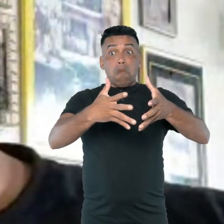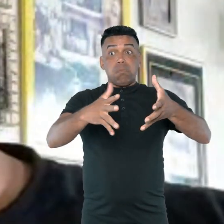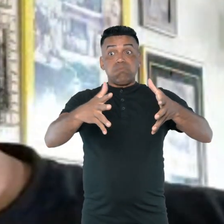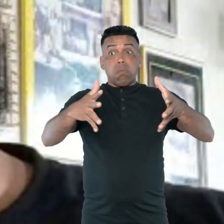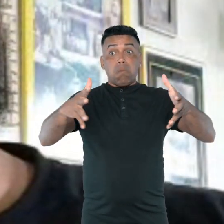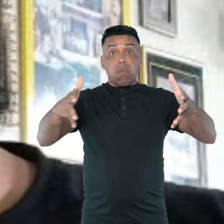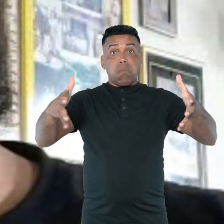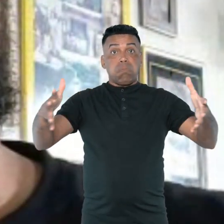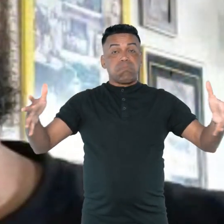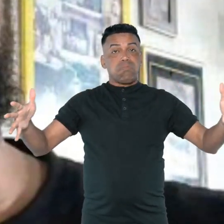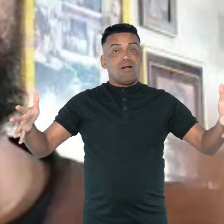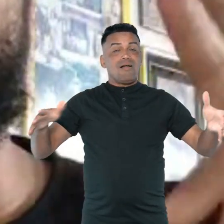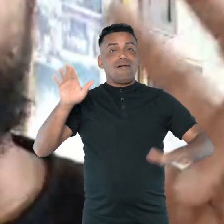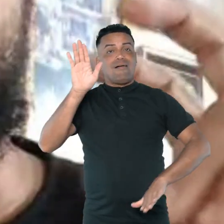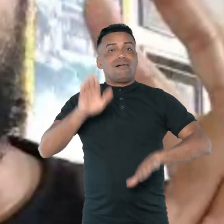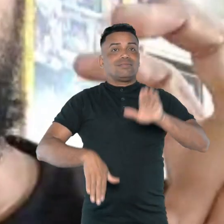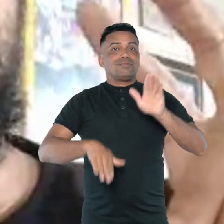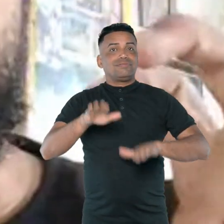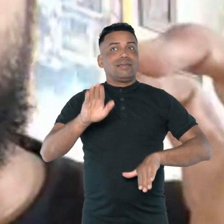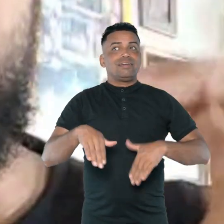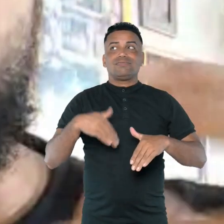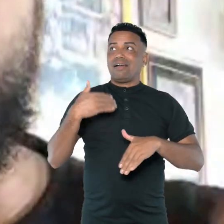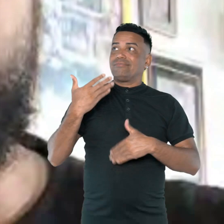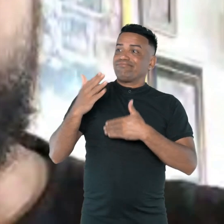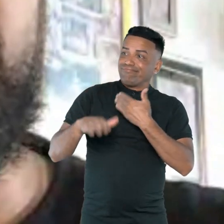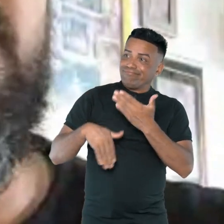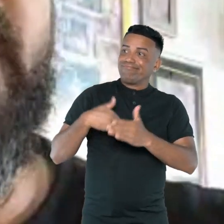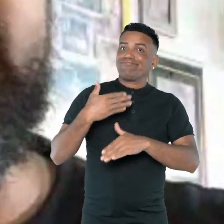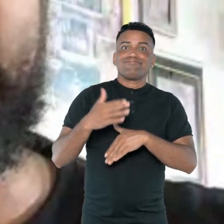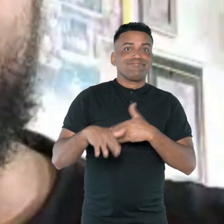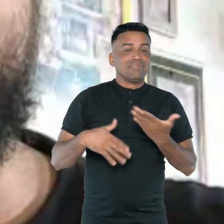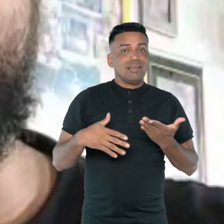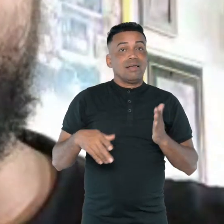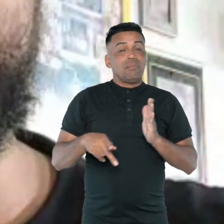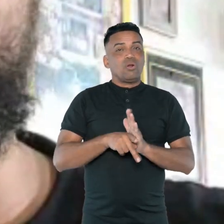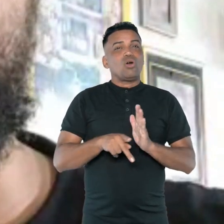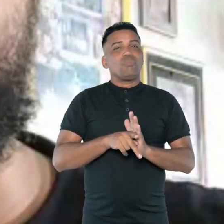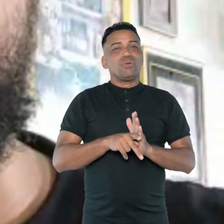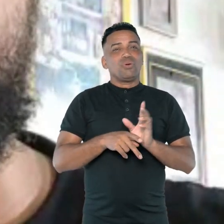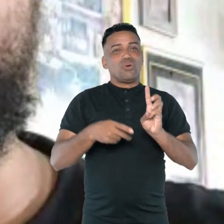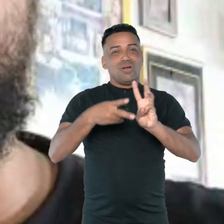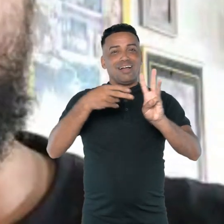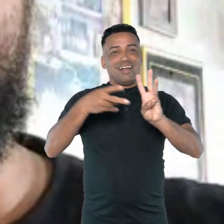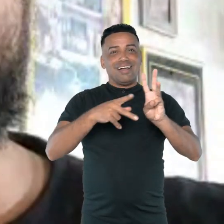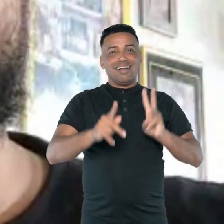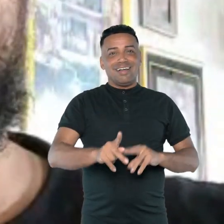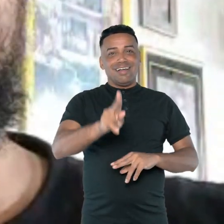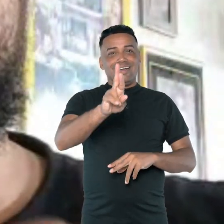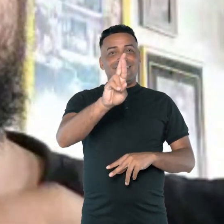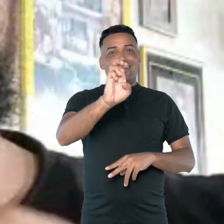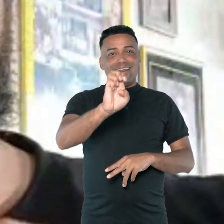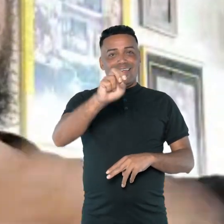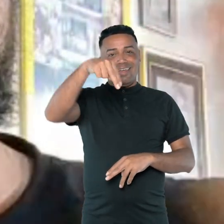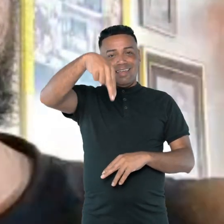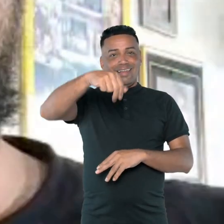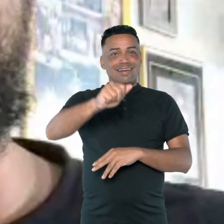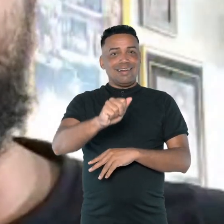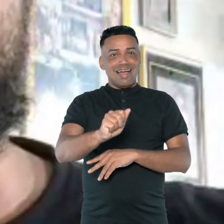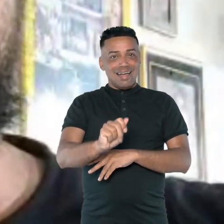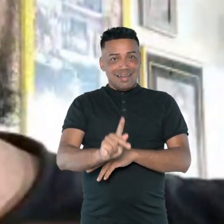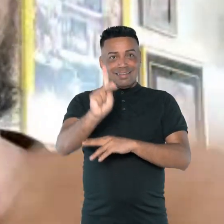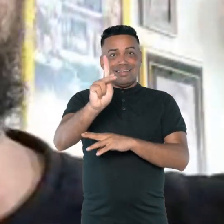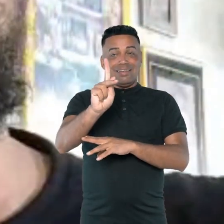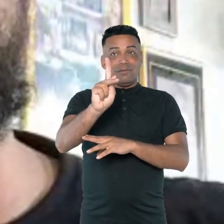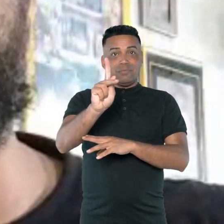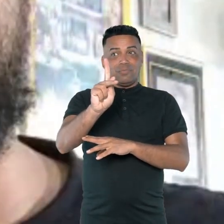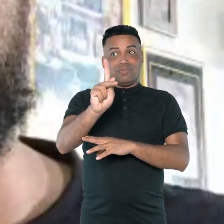vezes vai se desenvolvendo, né? Como diria o Krenak, né? Desenvolvimento é estar